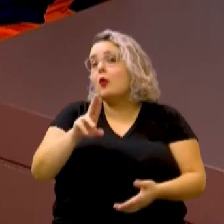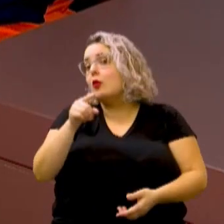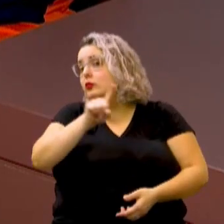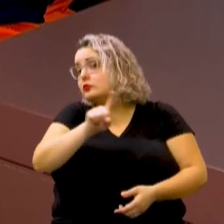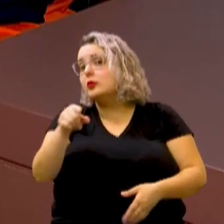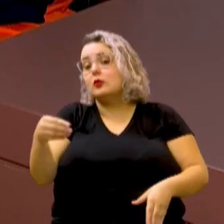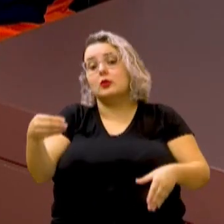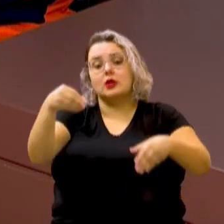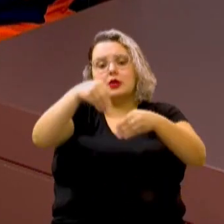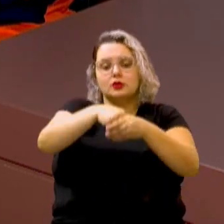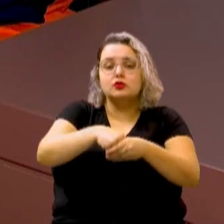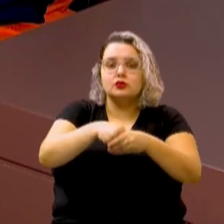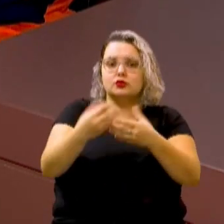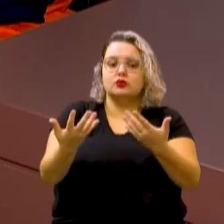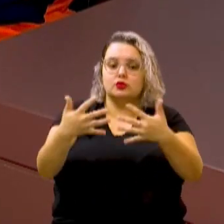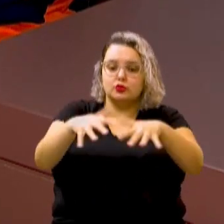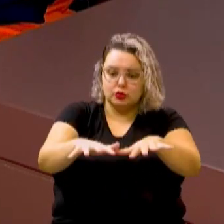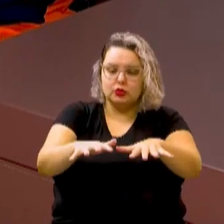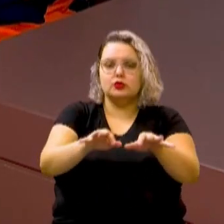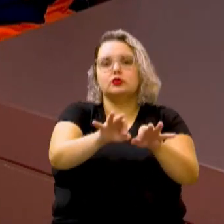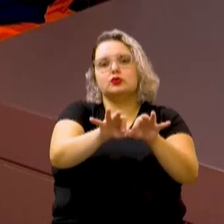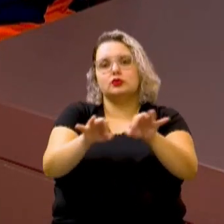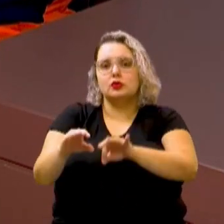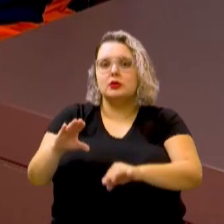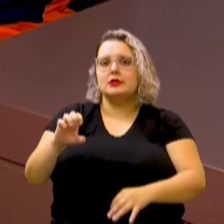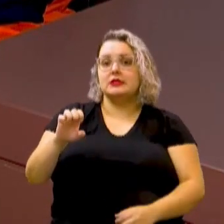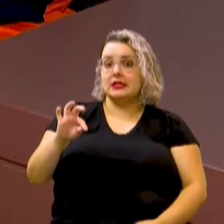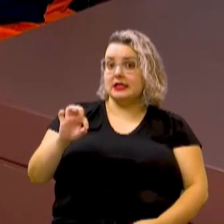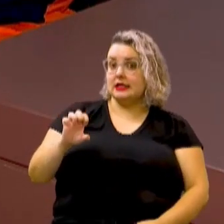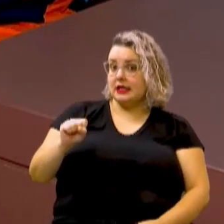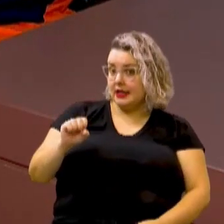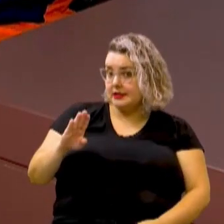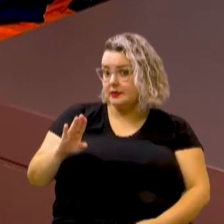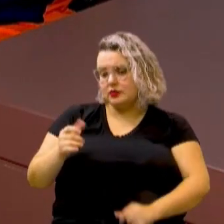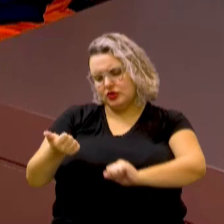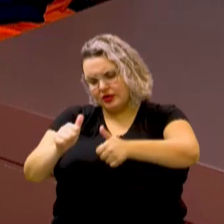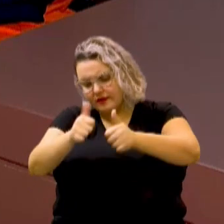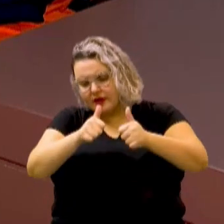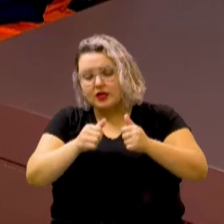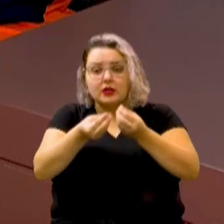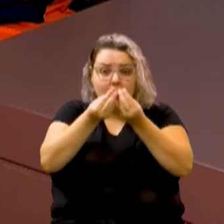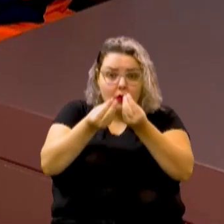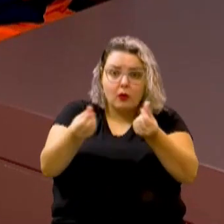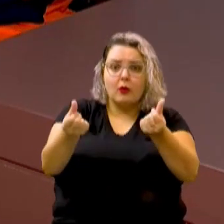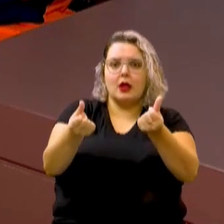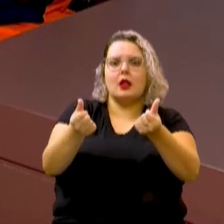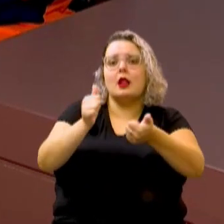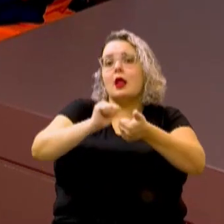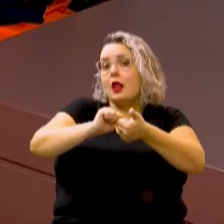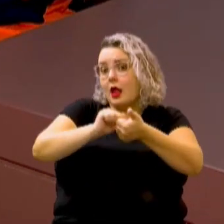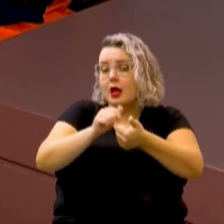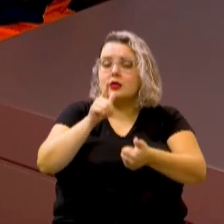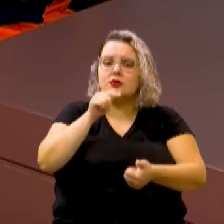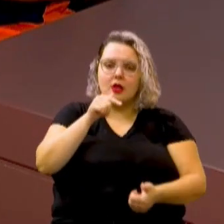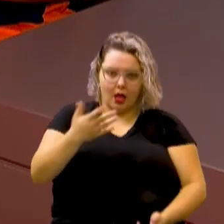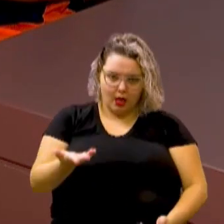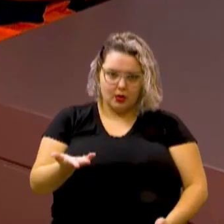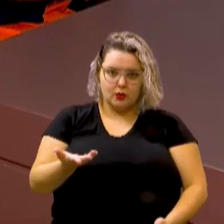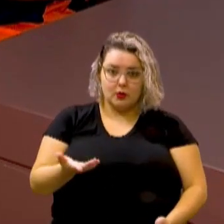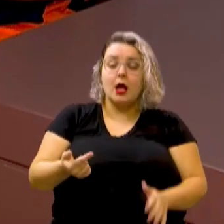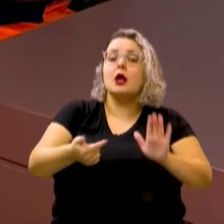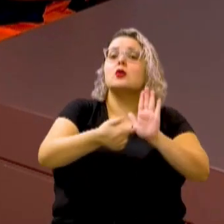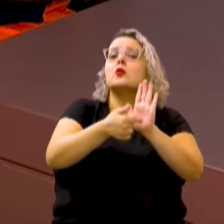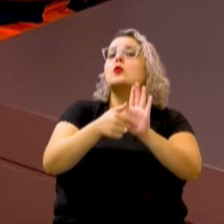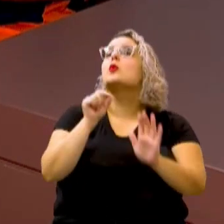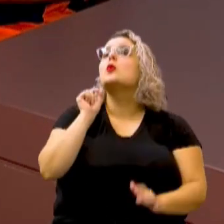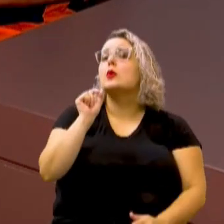ainda não estão inseridos nos programas da CETESB, por exemplo, de avaliação da qualidade da água. E ele nos